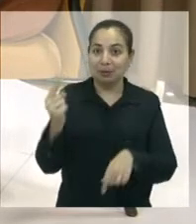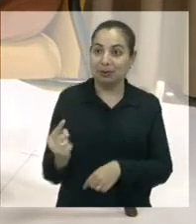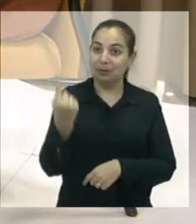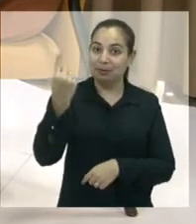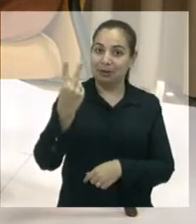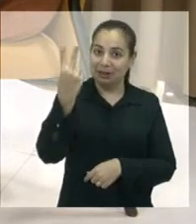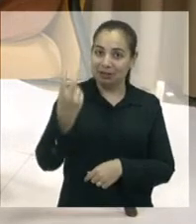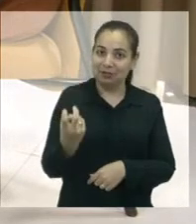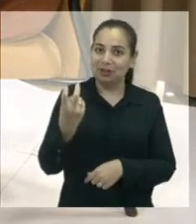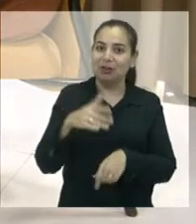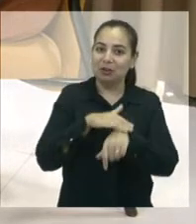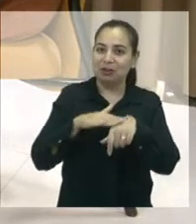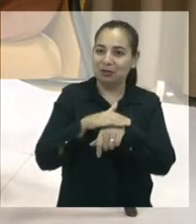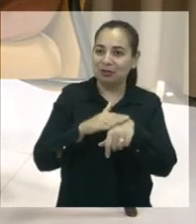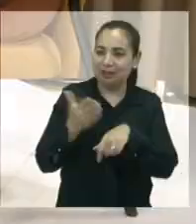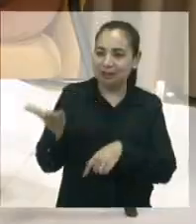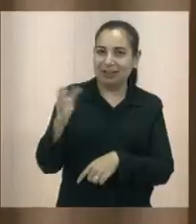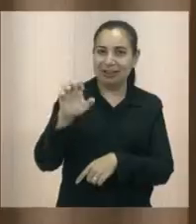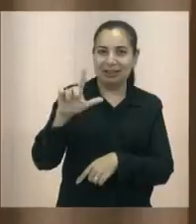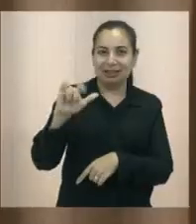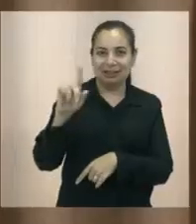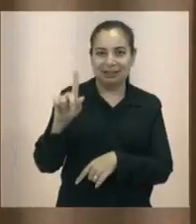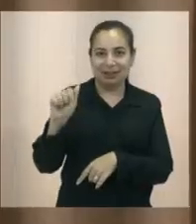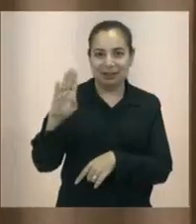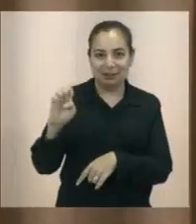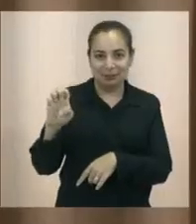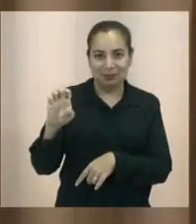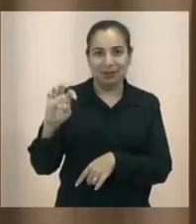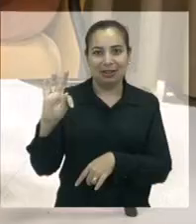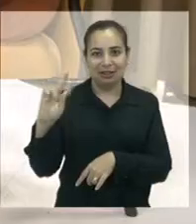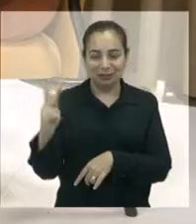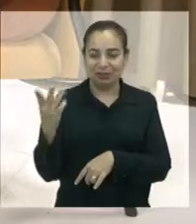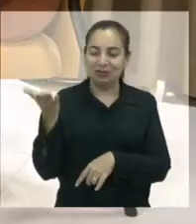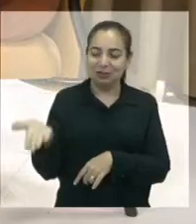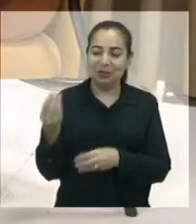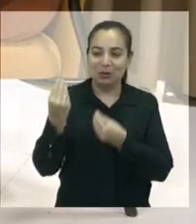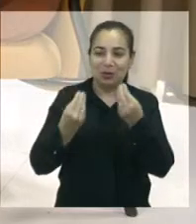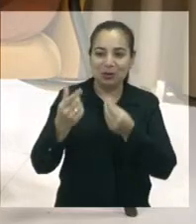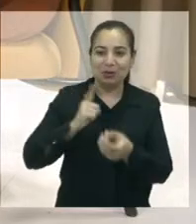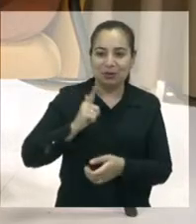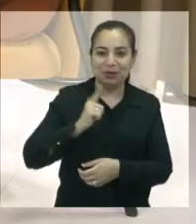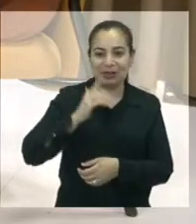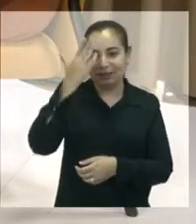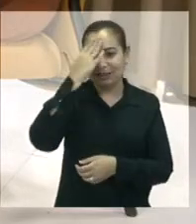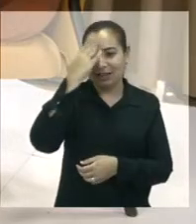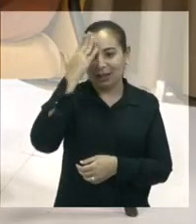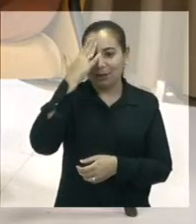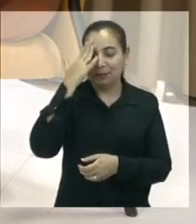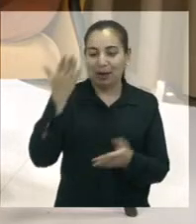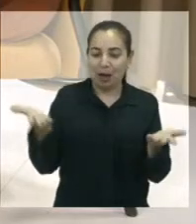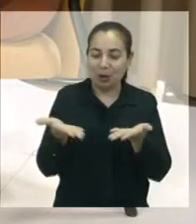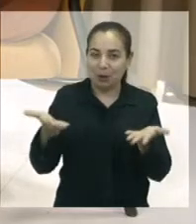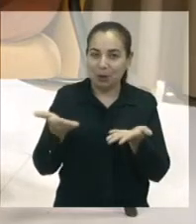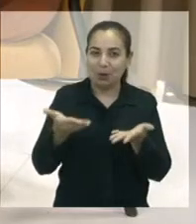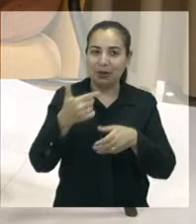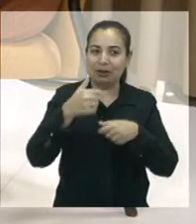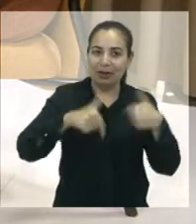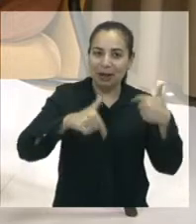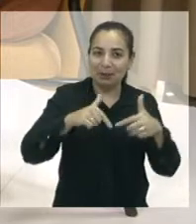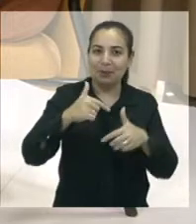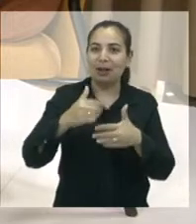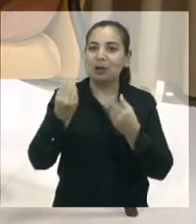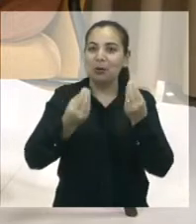tem um prazer de conversar e conhecer agora como é que já está sendo e será o trabalho pelos próximos anos. Bom dia. Bom